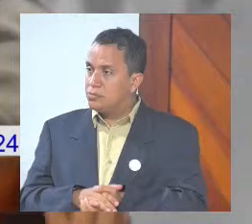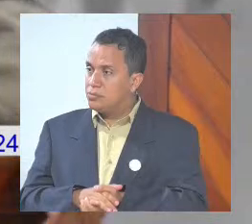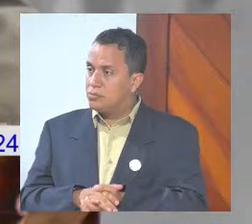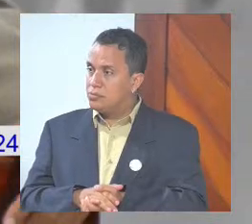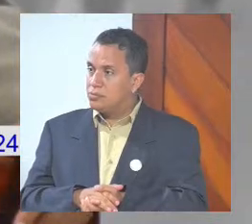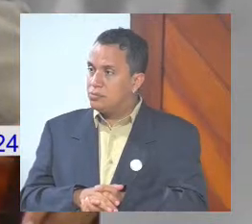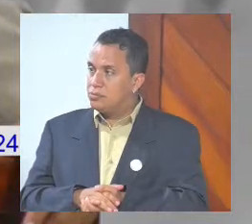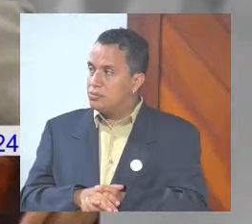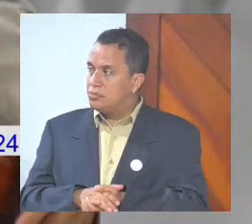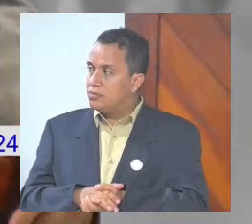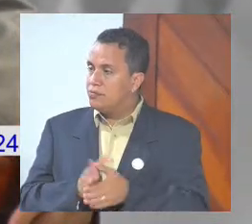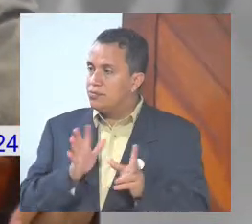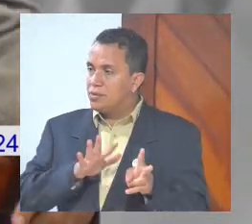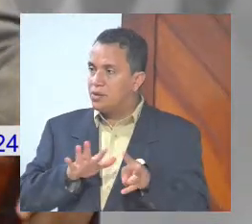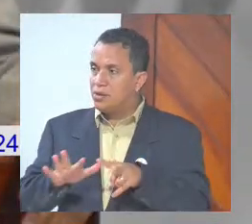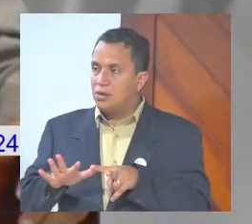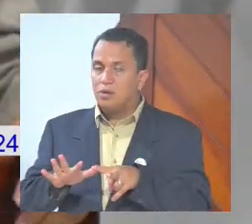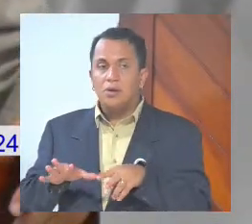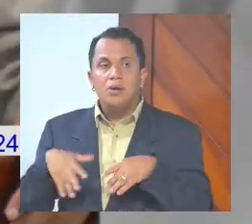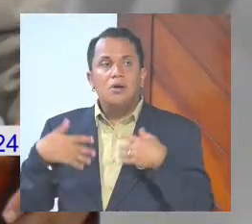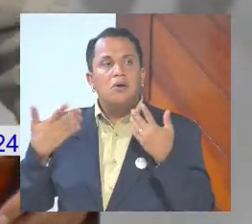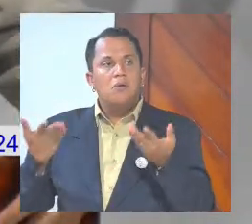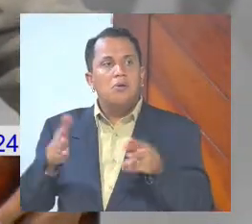Semana, qual semana, presidente?